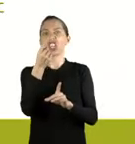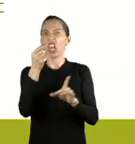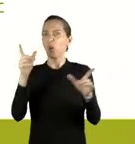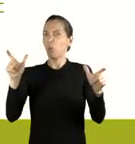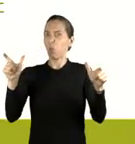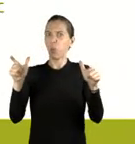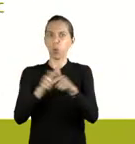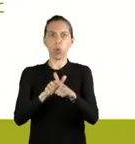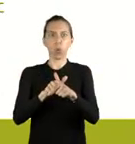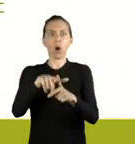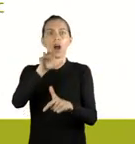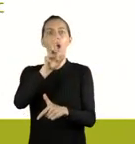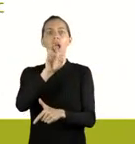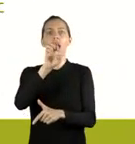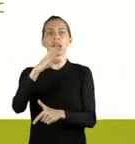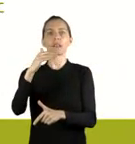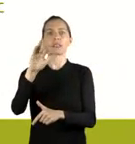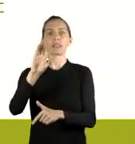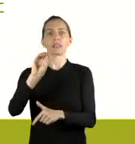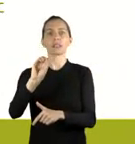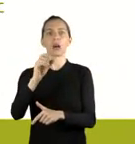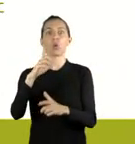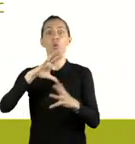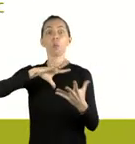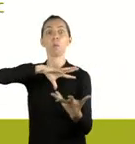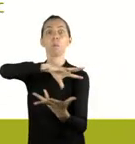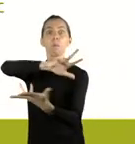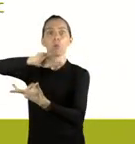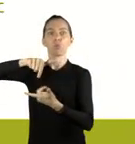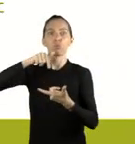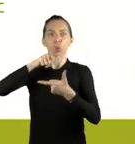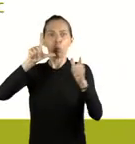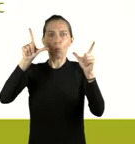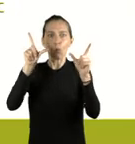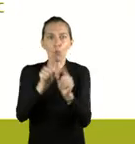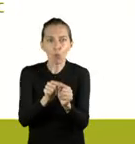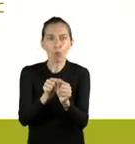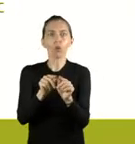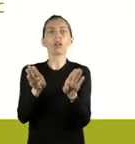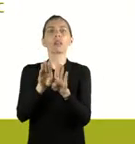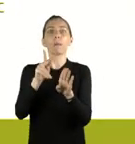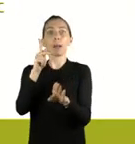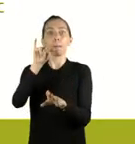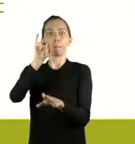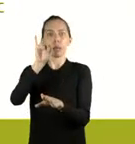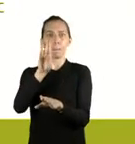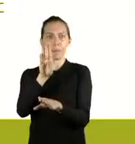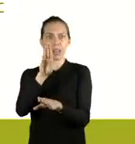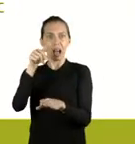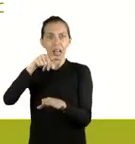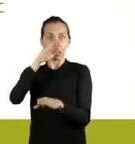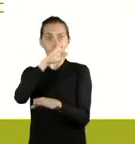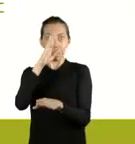PIB bem pequenininho do Brasil. Né? Então, isso pode acarretar em muitas coisas nesse sentido. Tá, então,